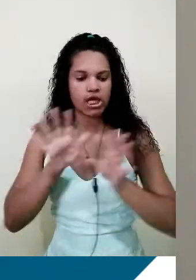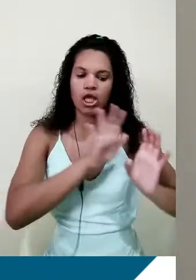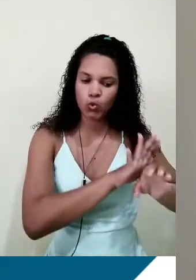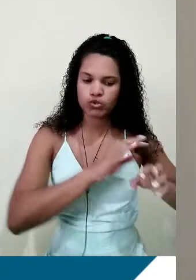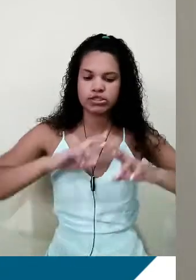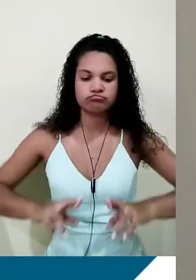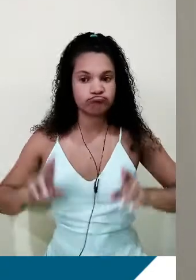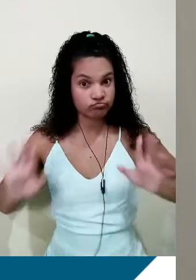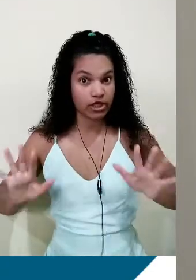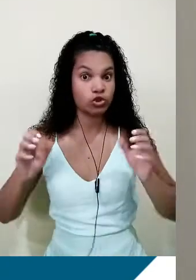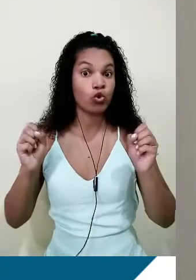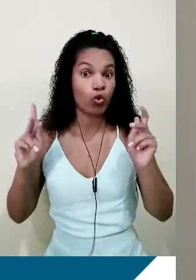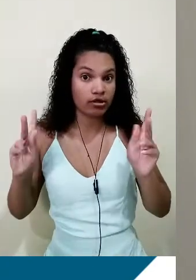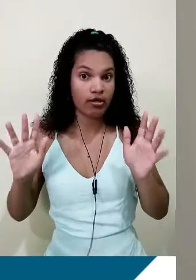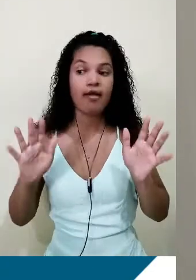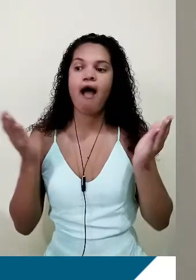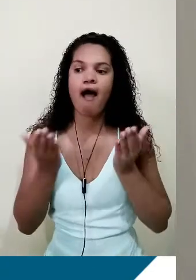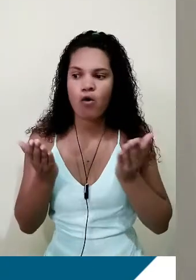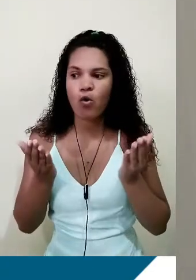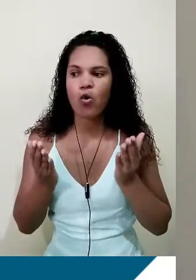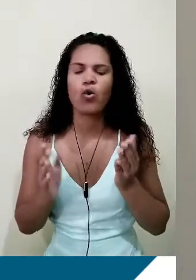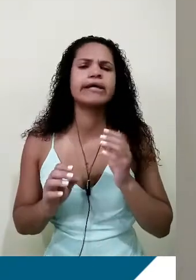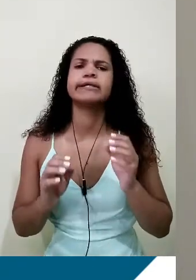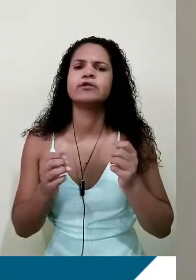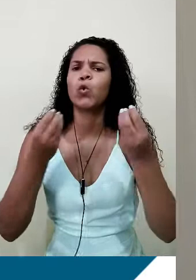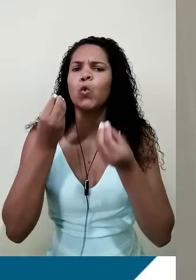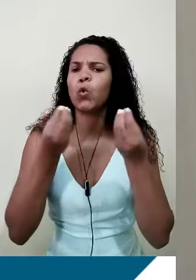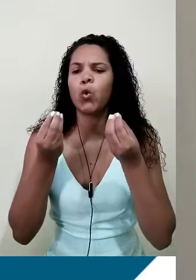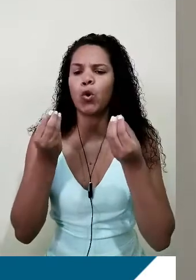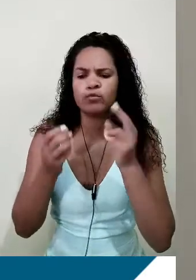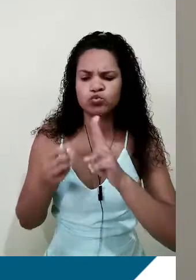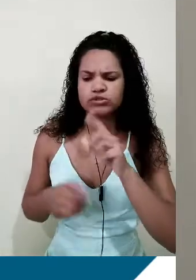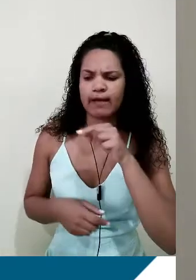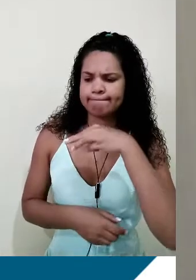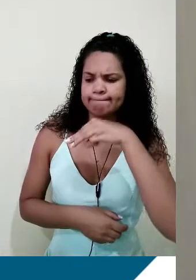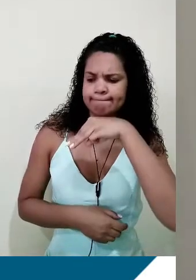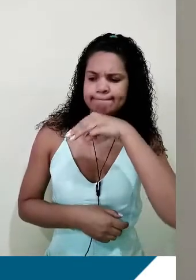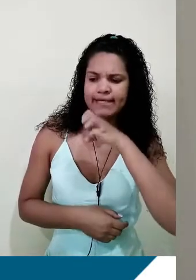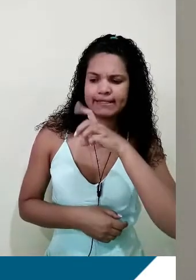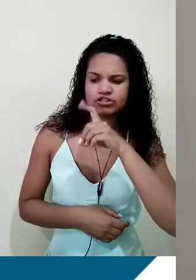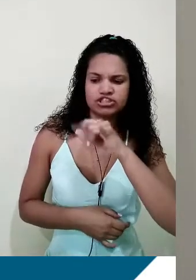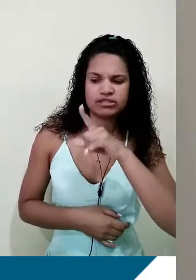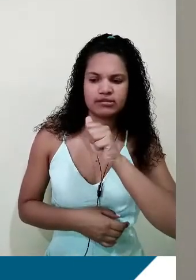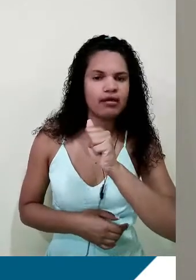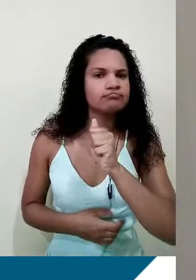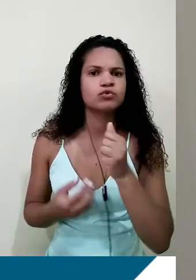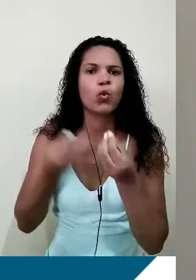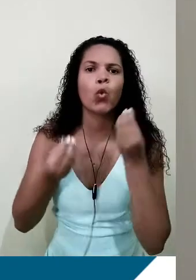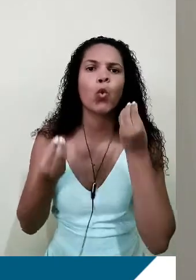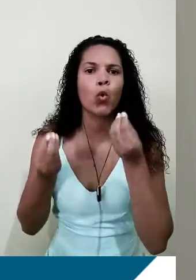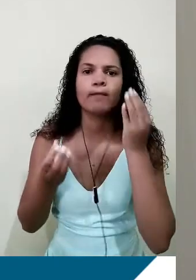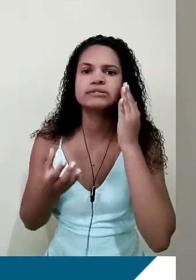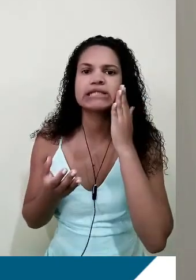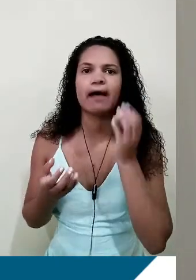gente utiliza como medida. Já que nós abandonamos essa definição